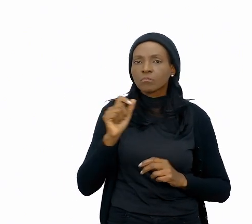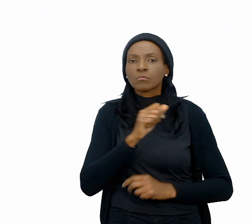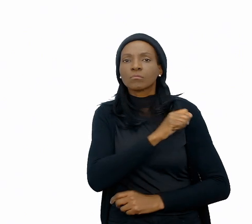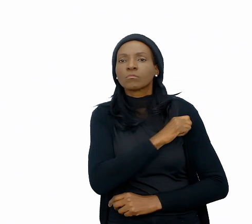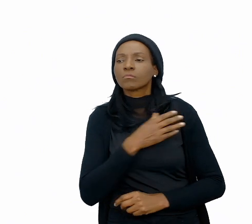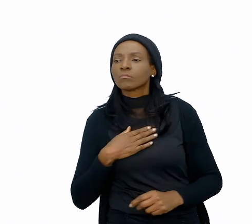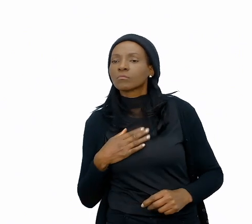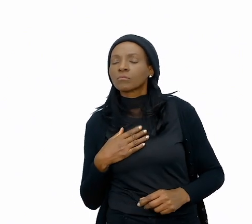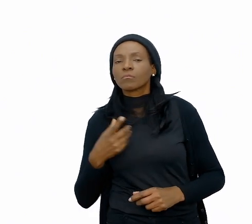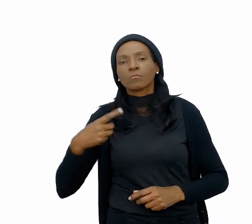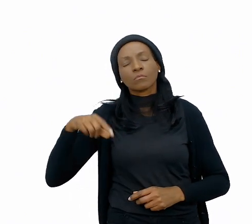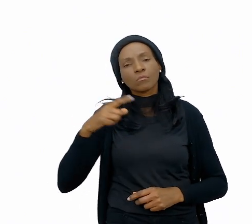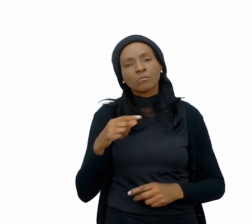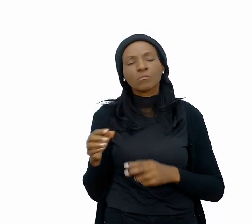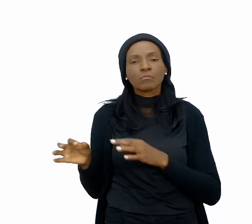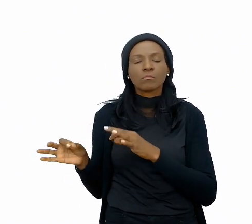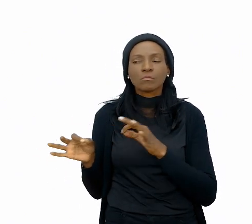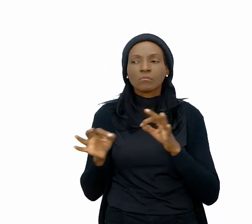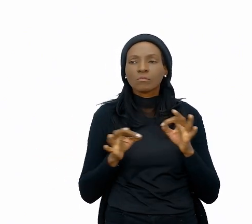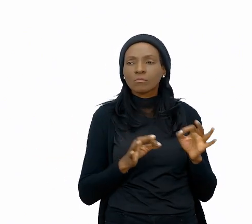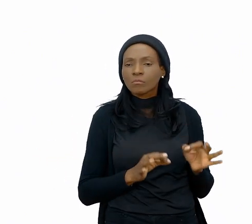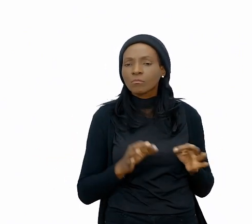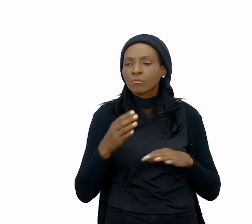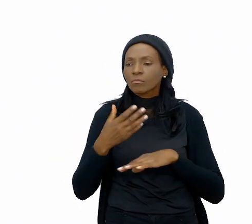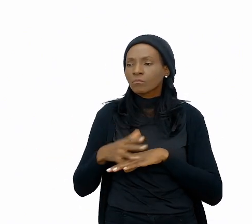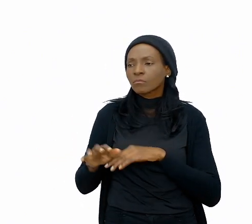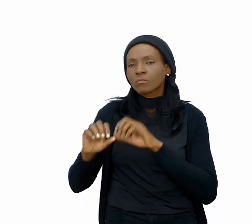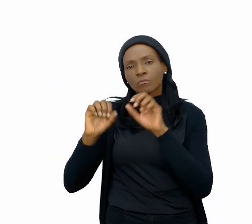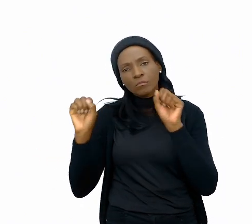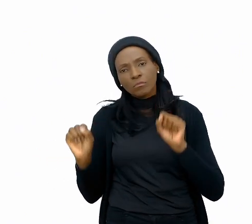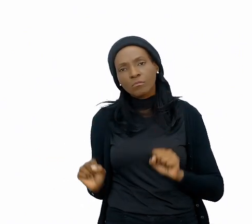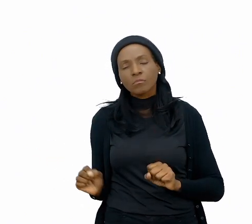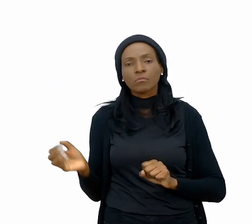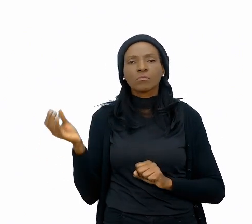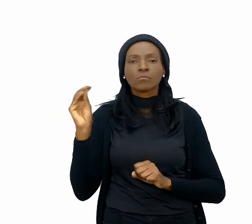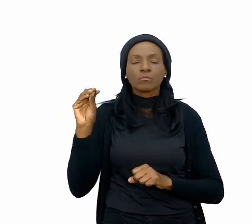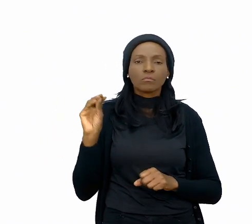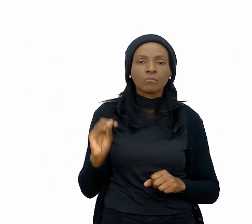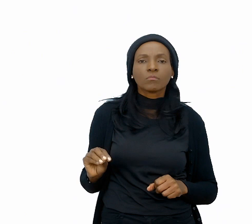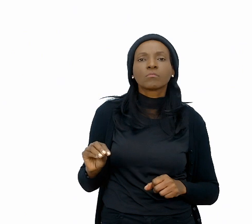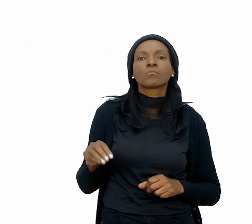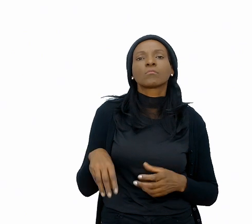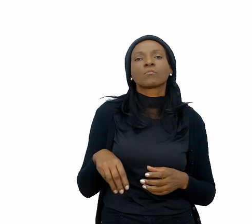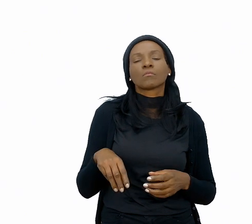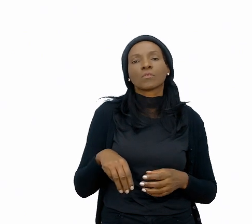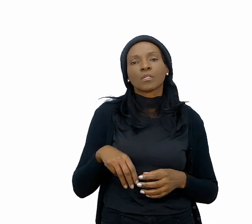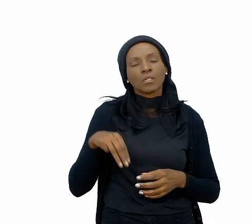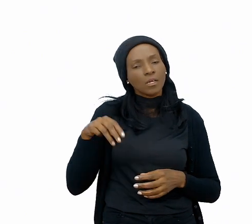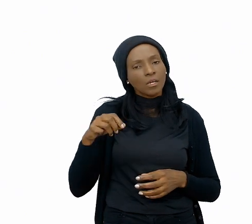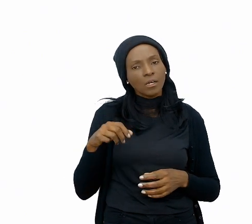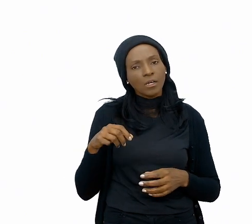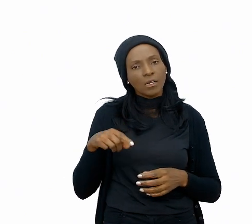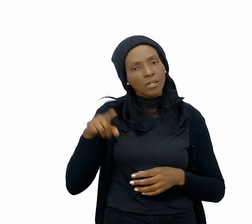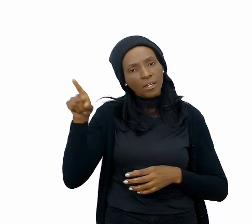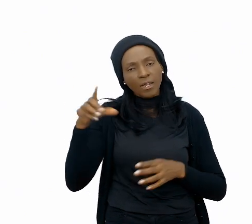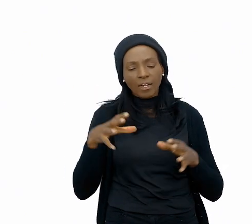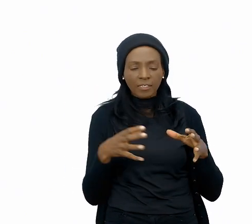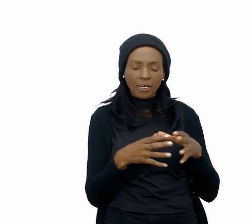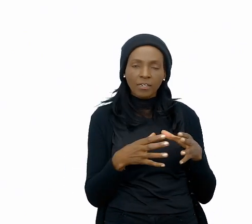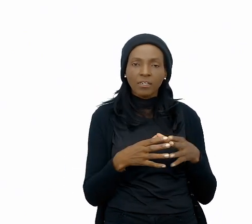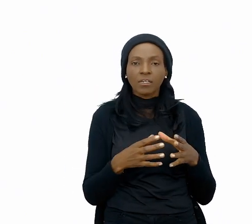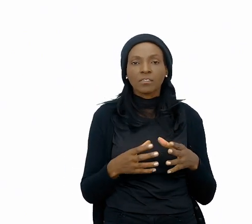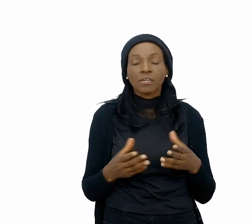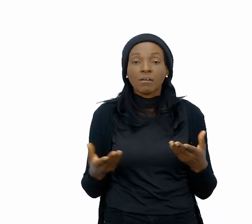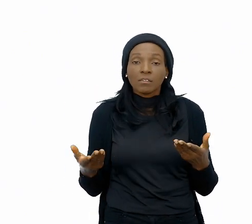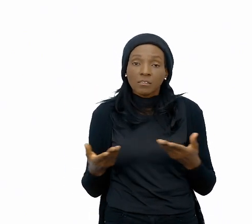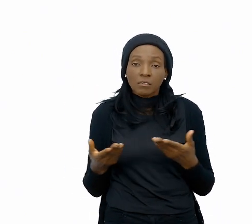gente possa sistematizar isso lá no sistema mapa-classe quando estiver disponível, né? Então, agora é